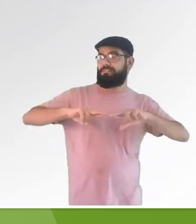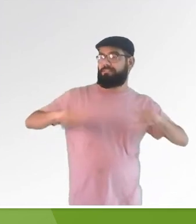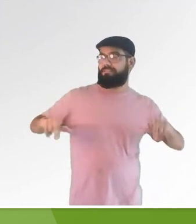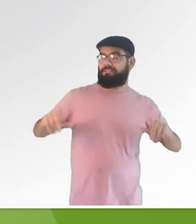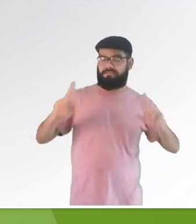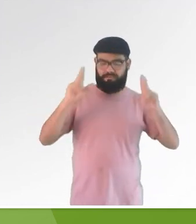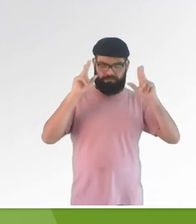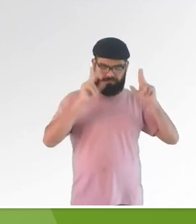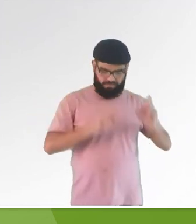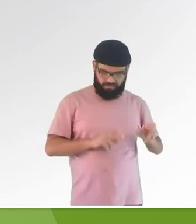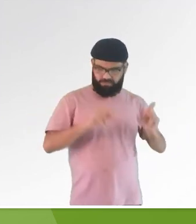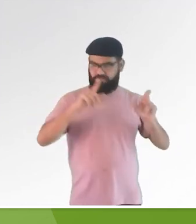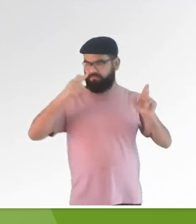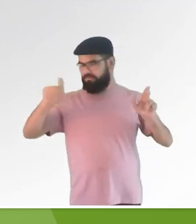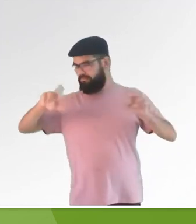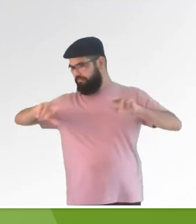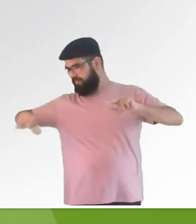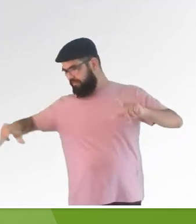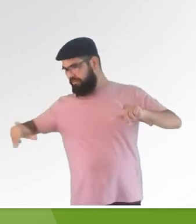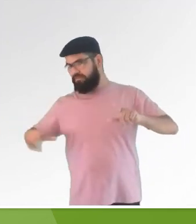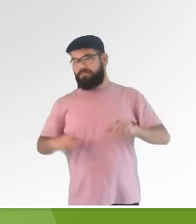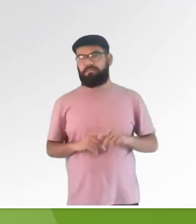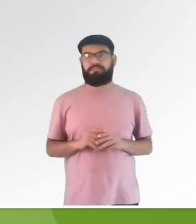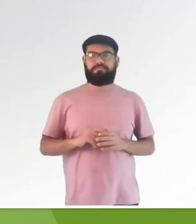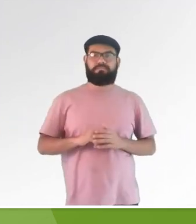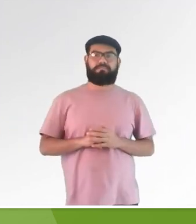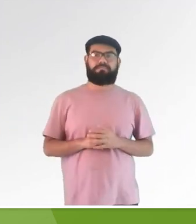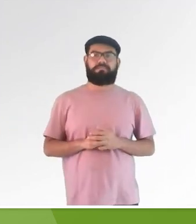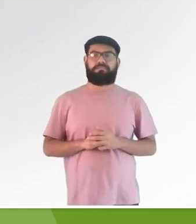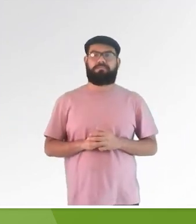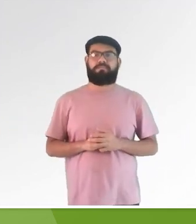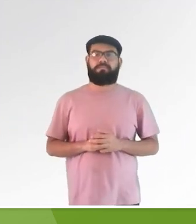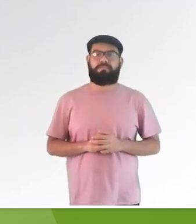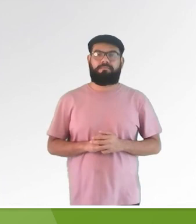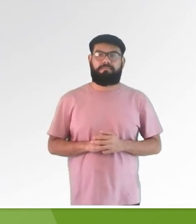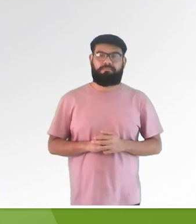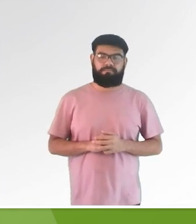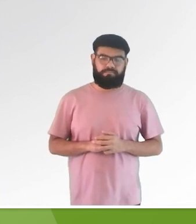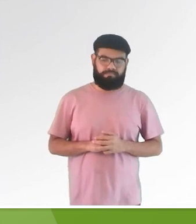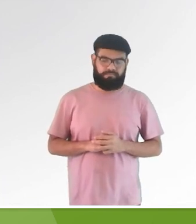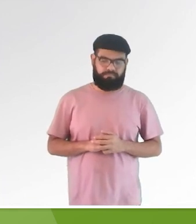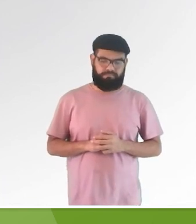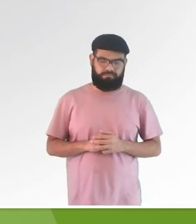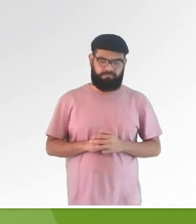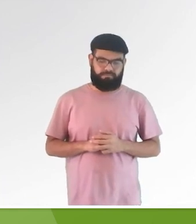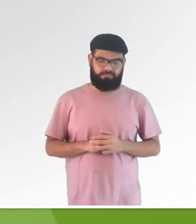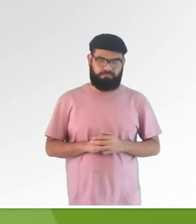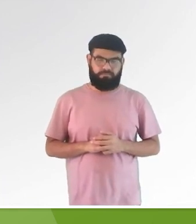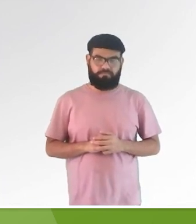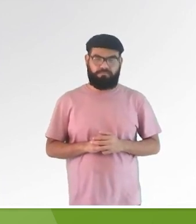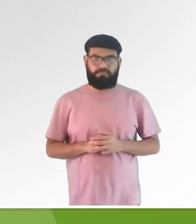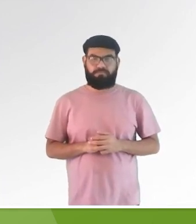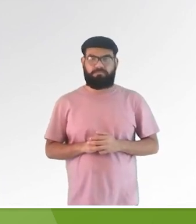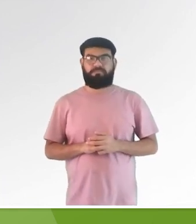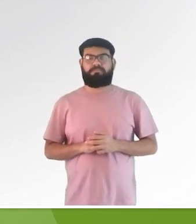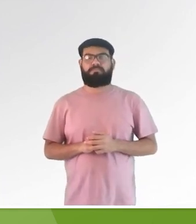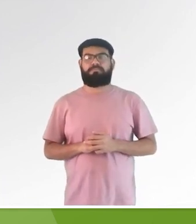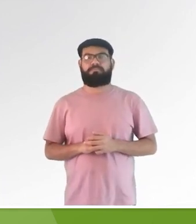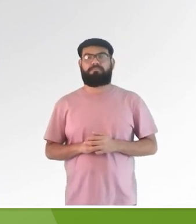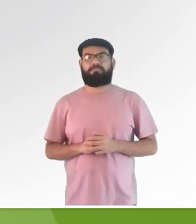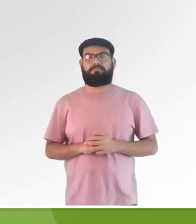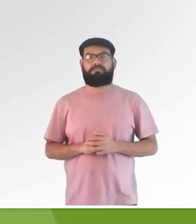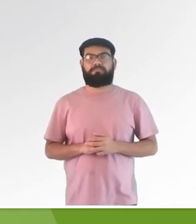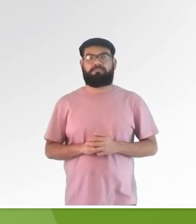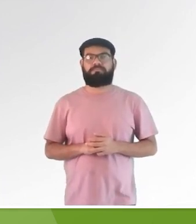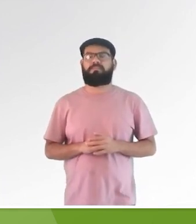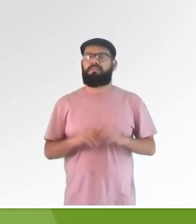quando a gente tem um raio-x, literalmente, né, do modo de vida dessas espécies, por isso que eu digo que é um conceito muito